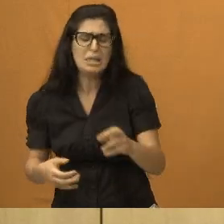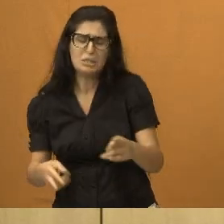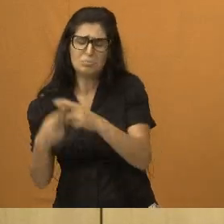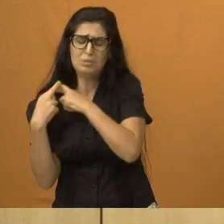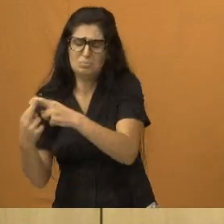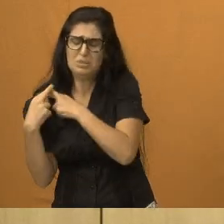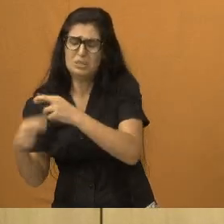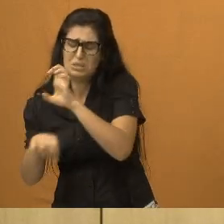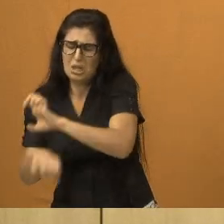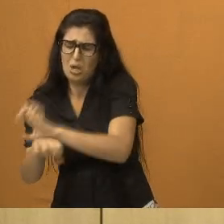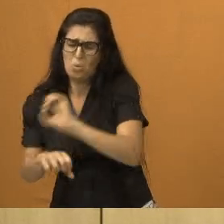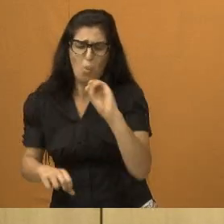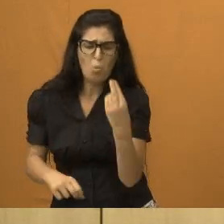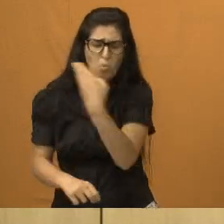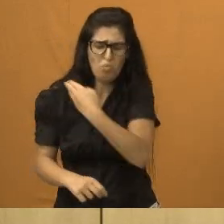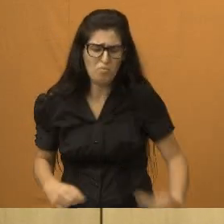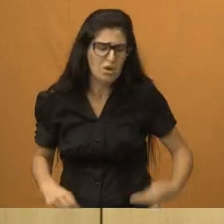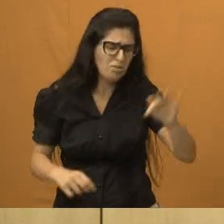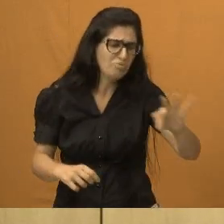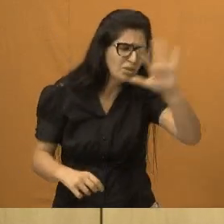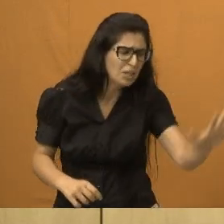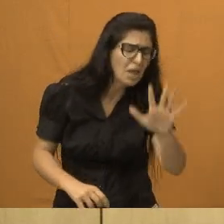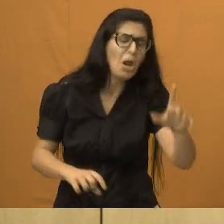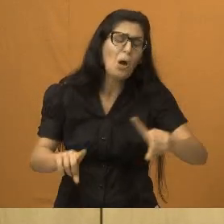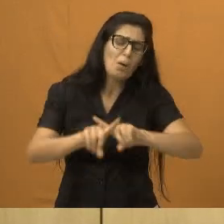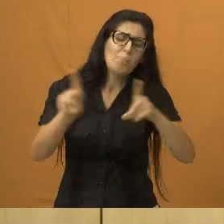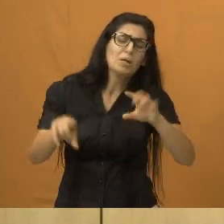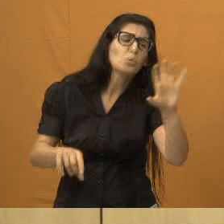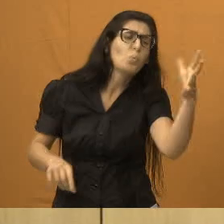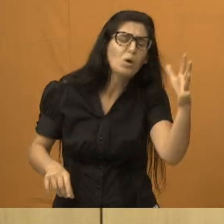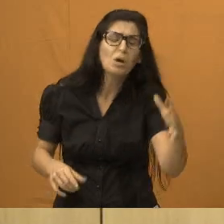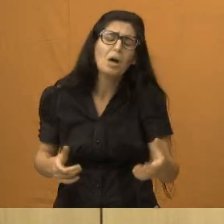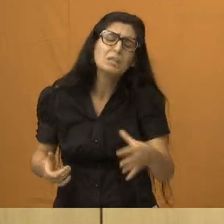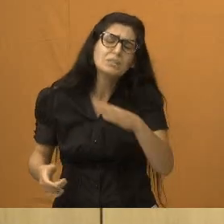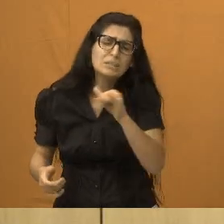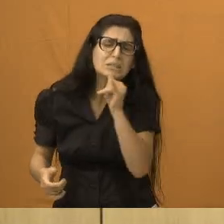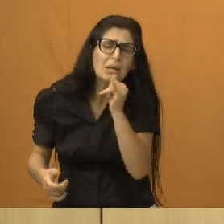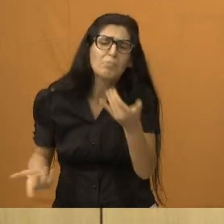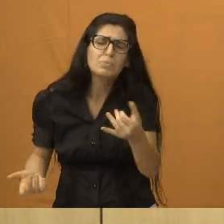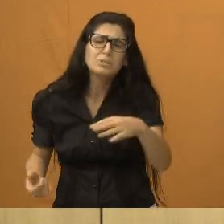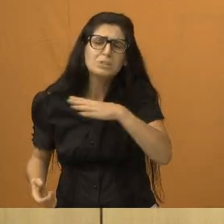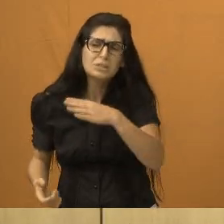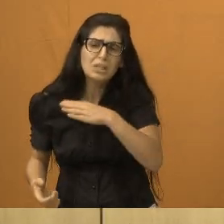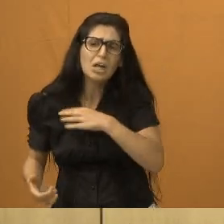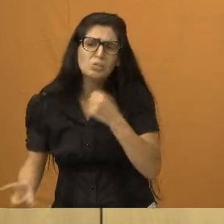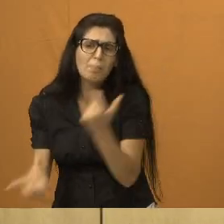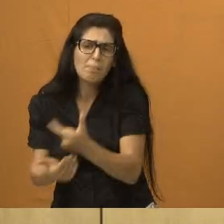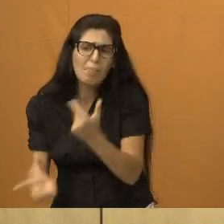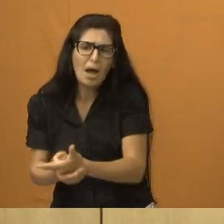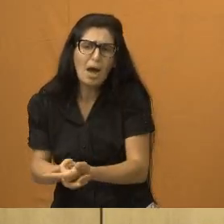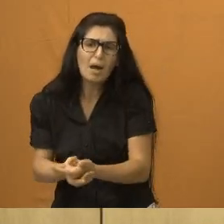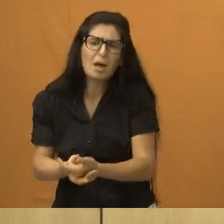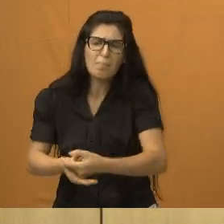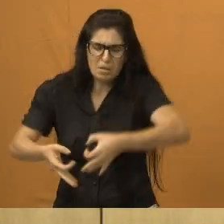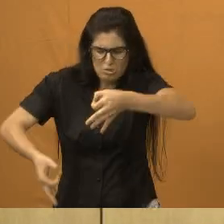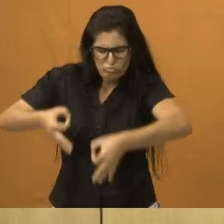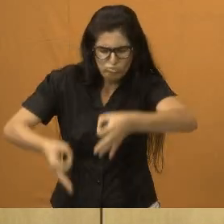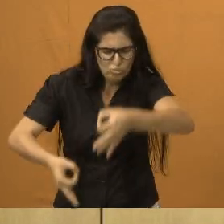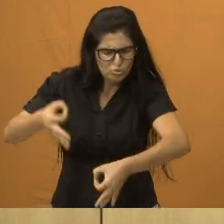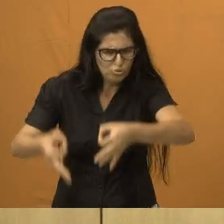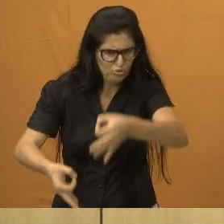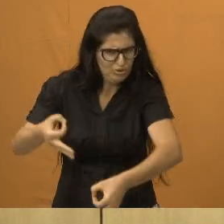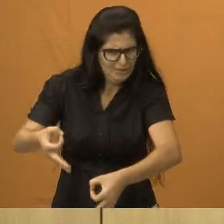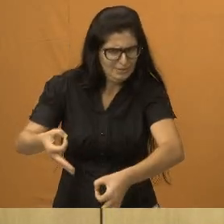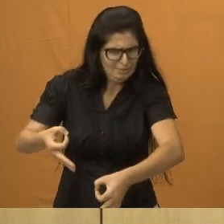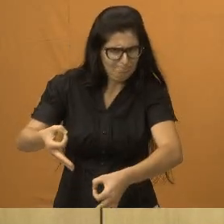federal, né? Quando o município paga para ele não ser punido, porque a justiça ela vem